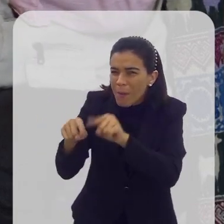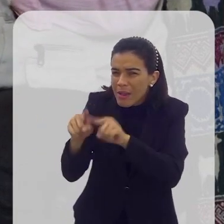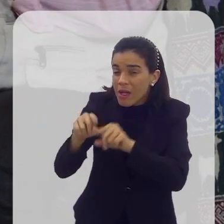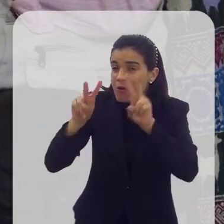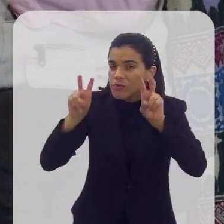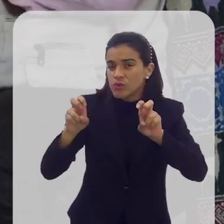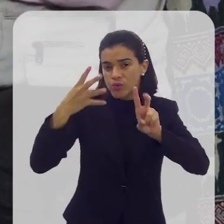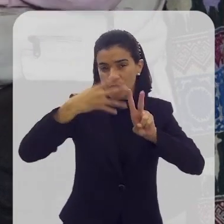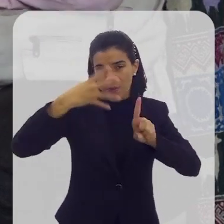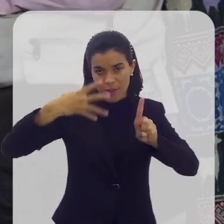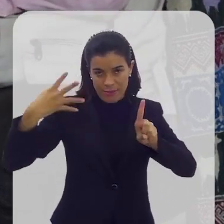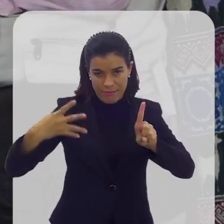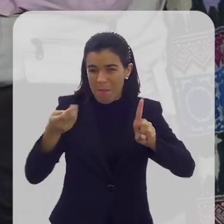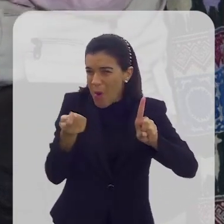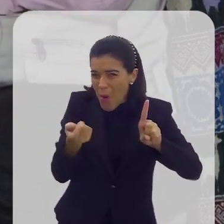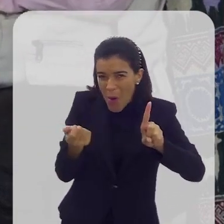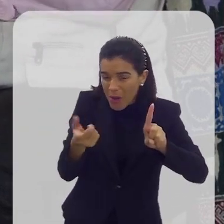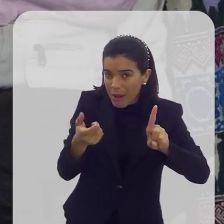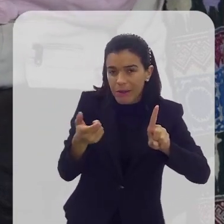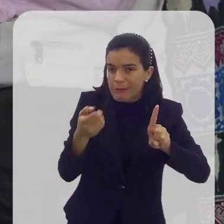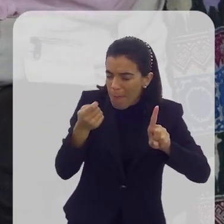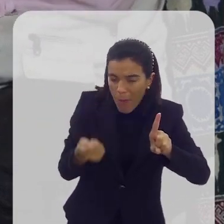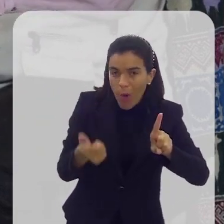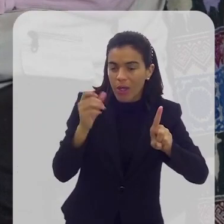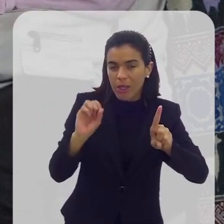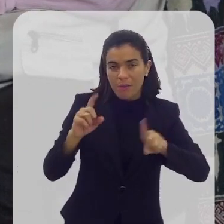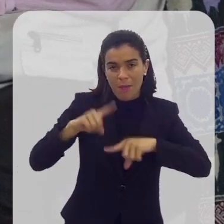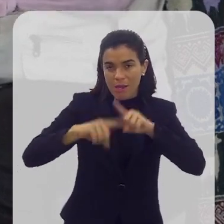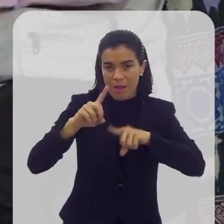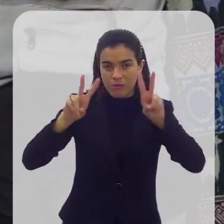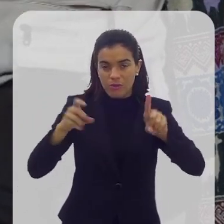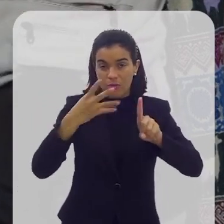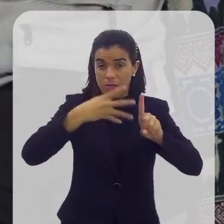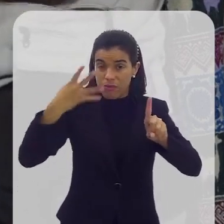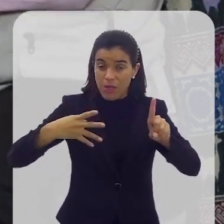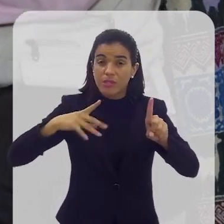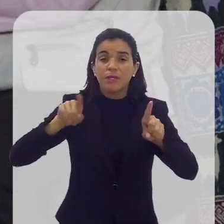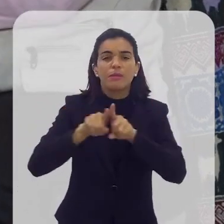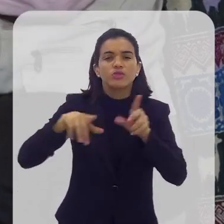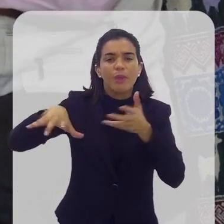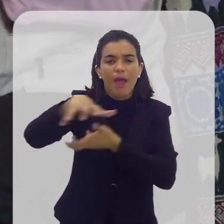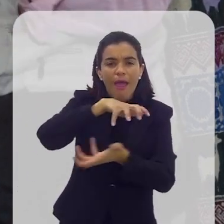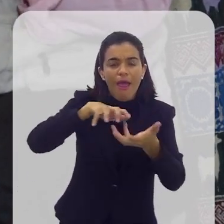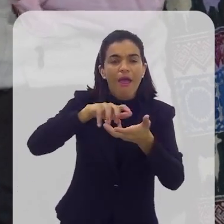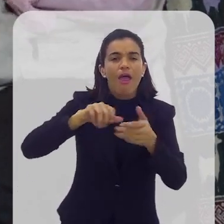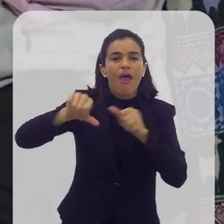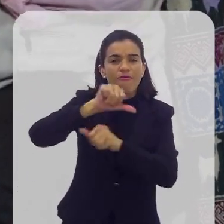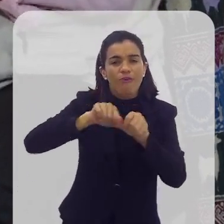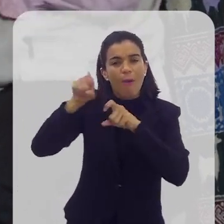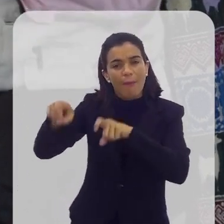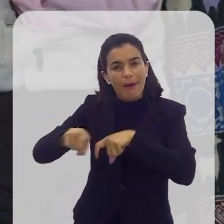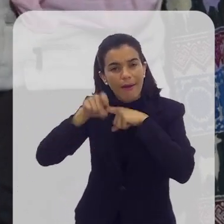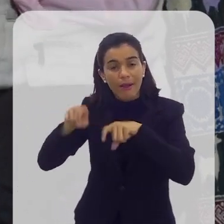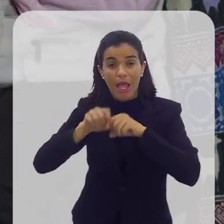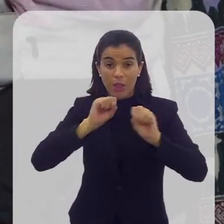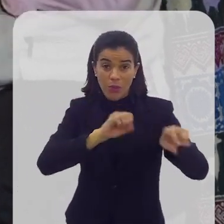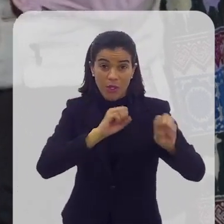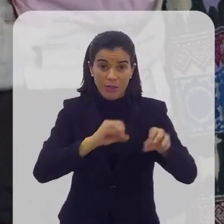acervo biblioteconômico em torno de 19 mil títulos. Mas no arquivo, por exemplo, nós